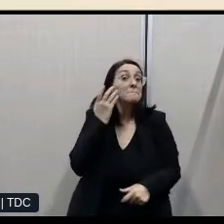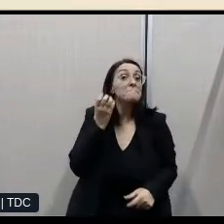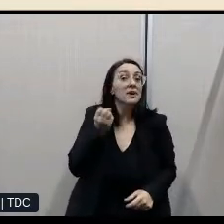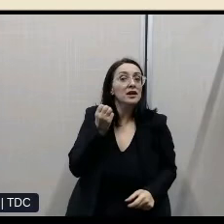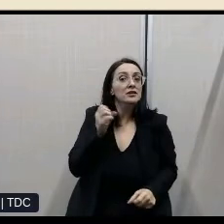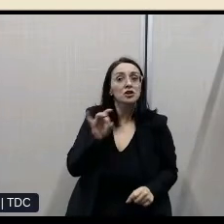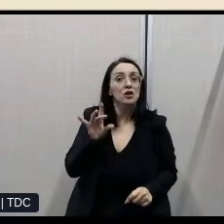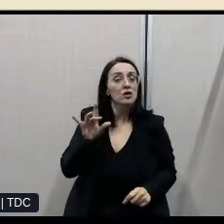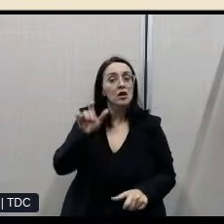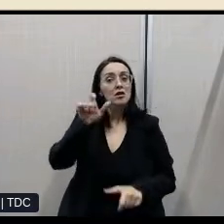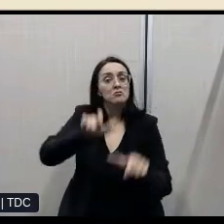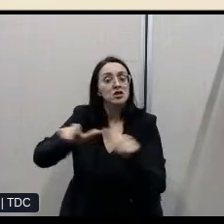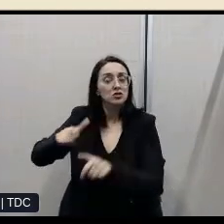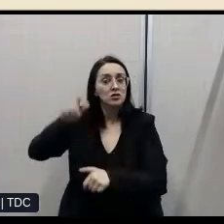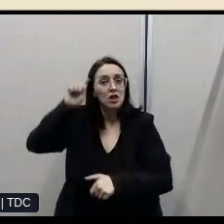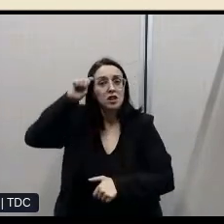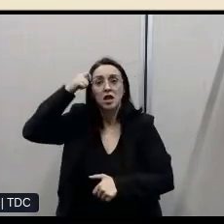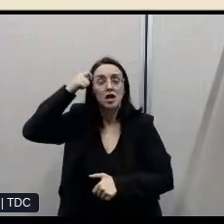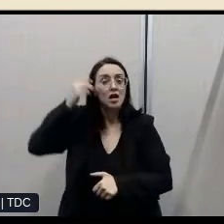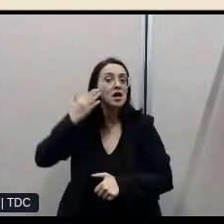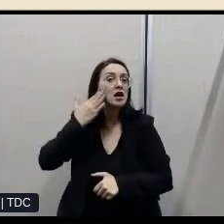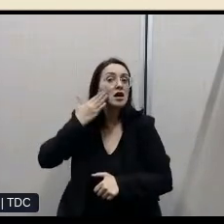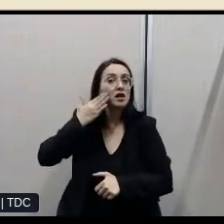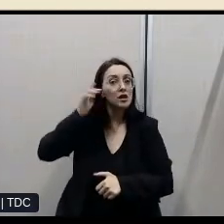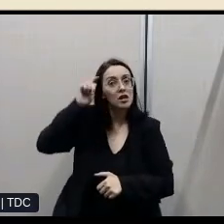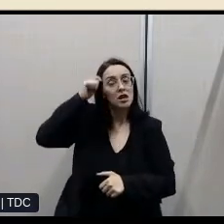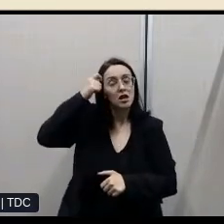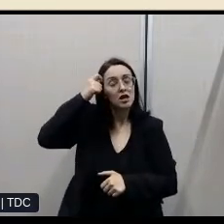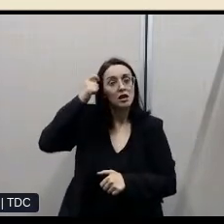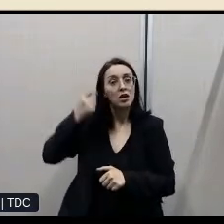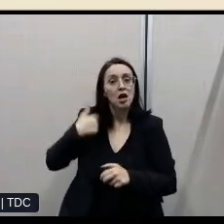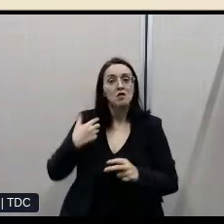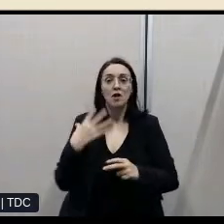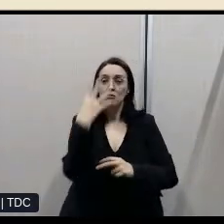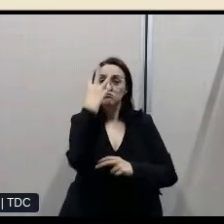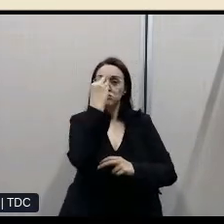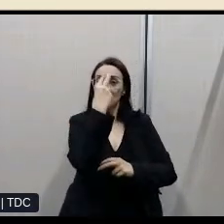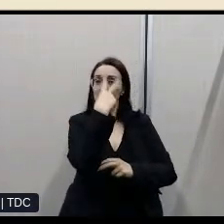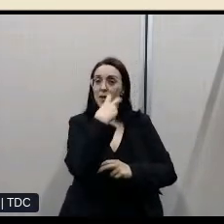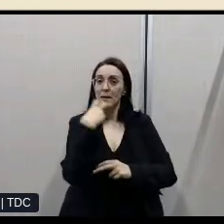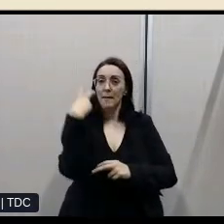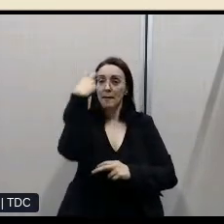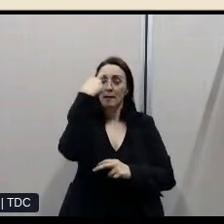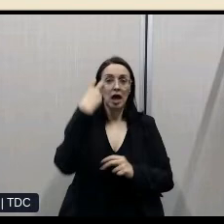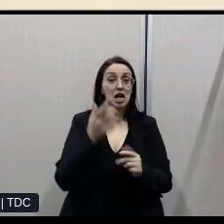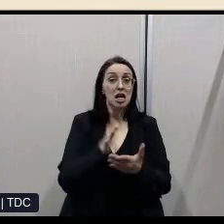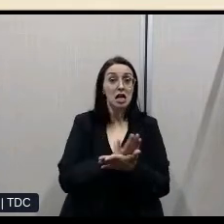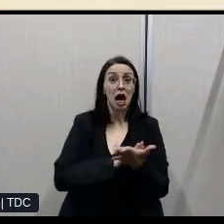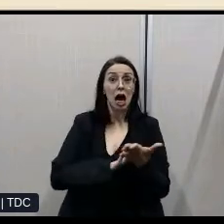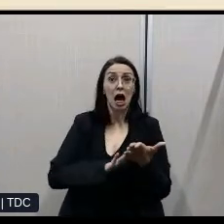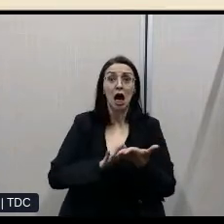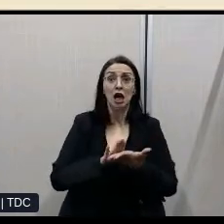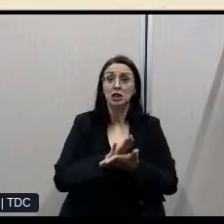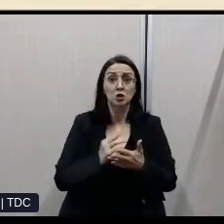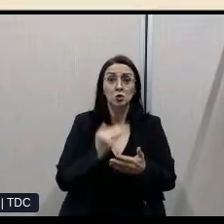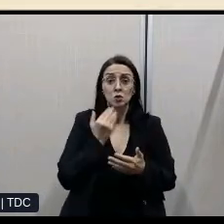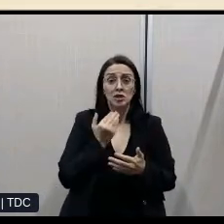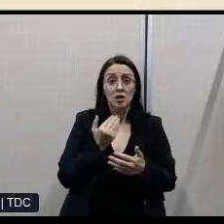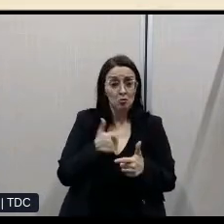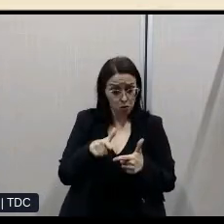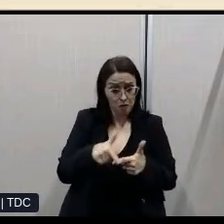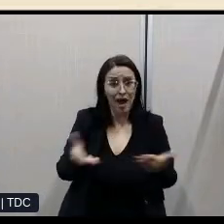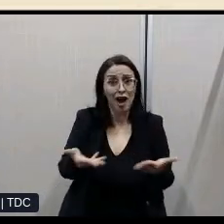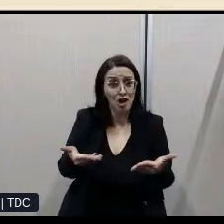pessoas negras. Então, quando uma pessoa negra tentava usar esse reconhecimento facial, ela não era identificada. Isso é um problema